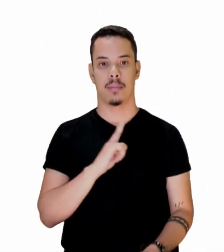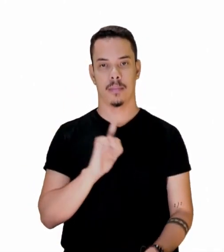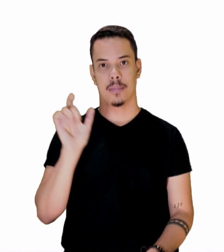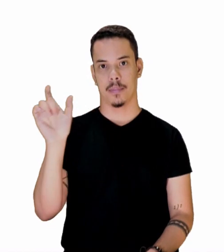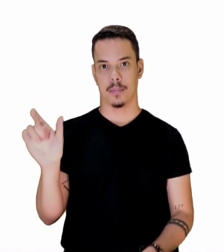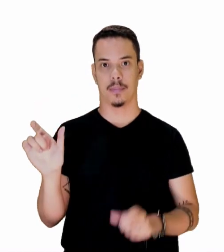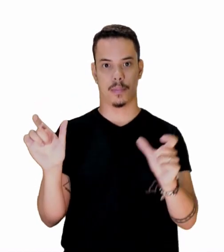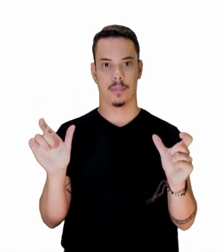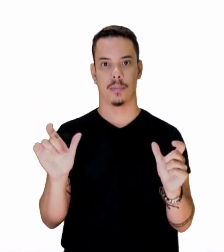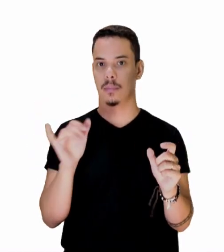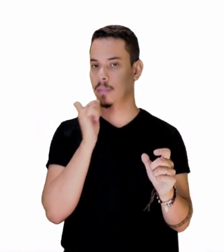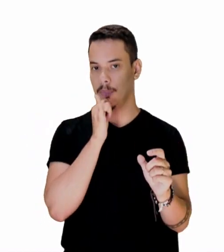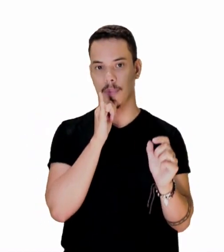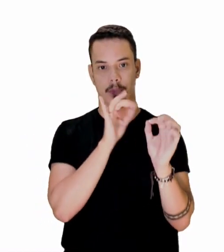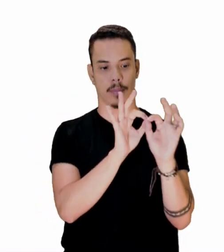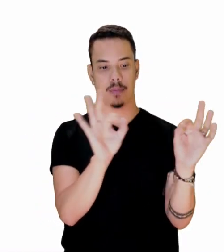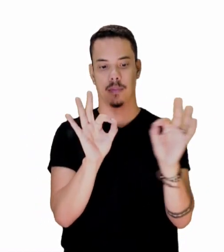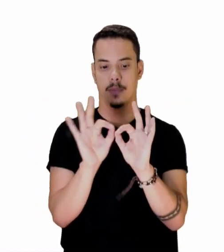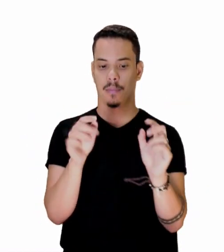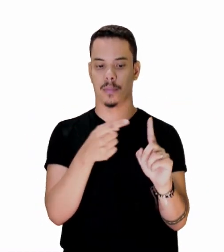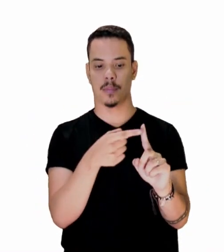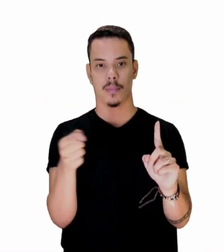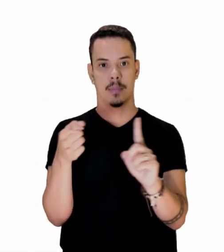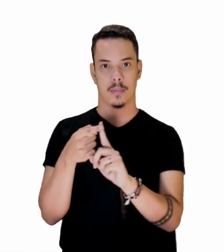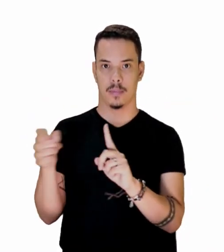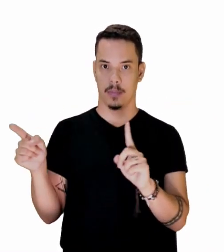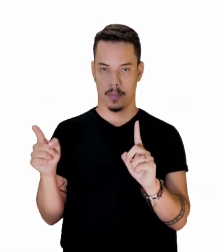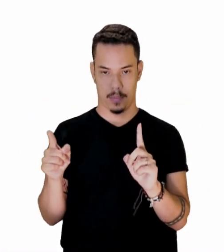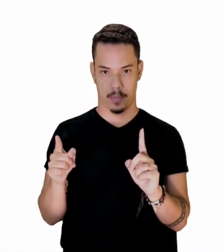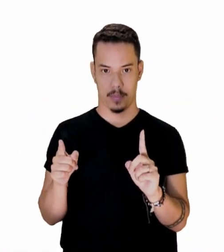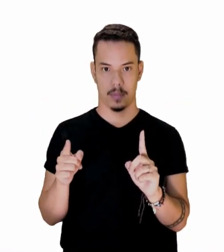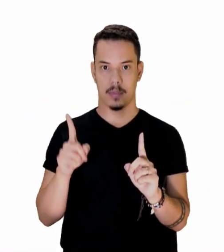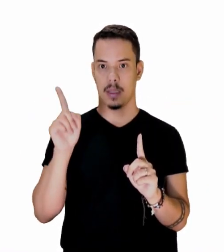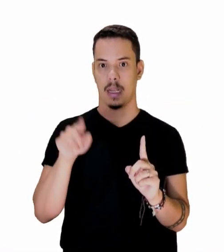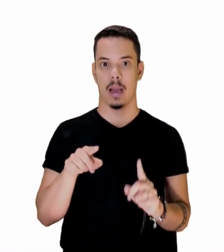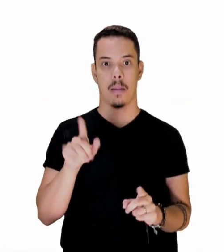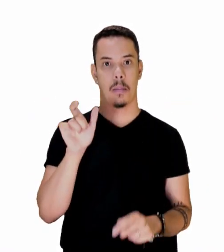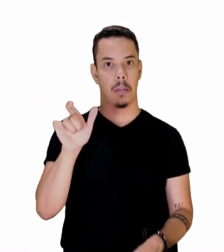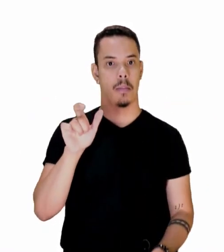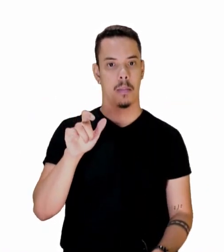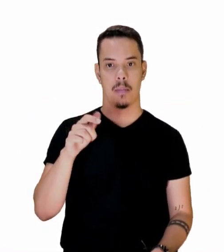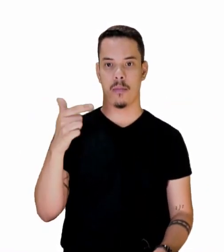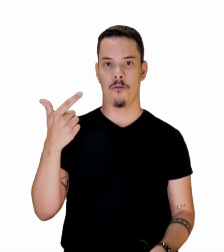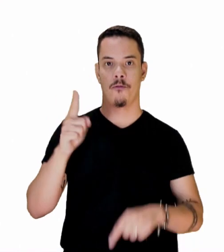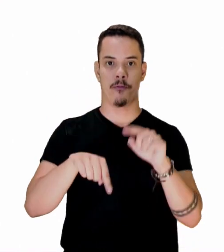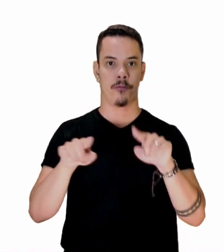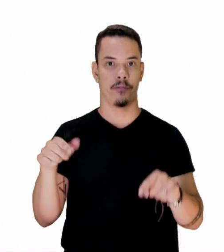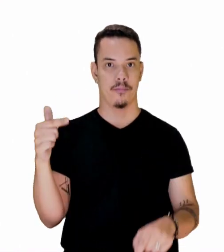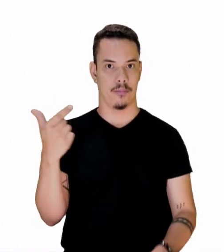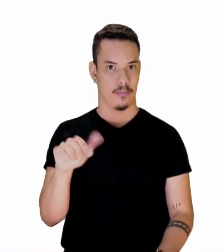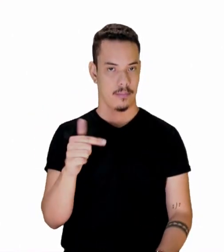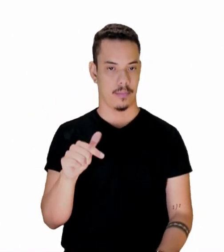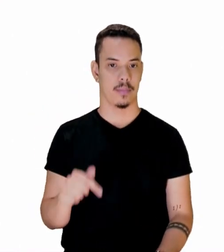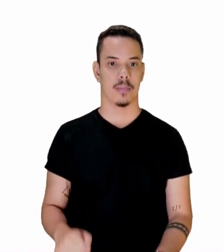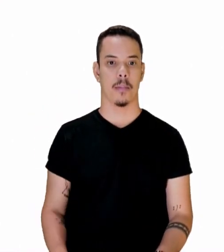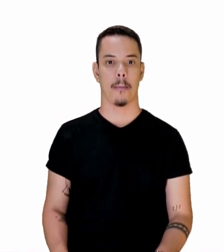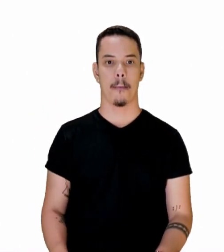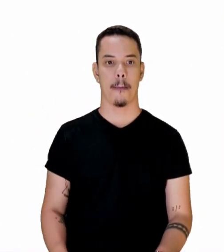si e orações, tá bom? E ela é uma palavra o quê? Invariável. Nós temos as